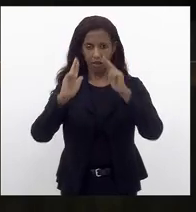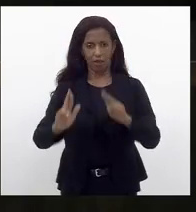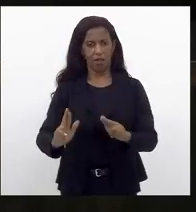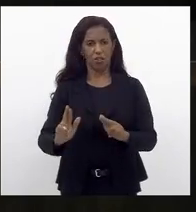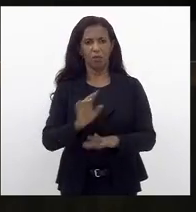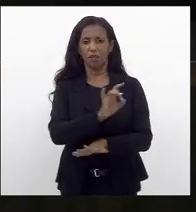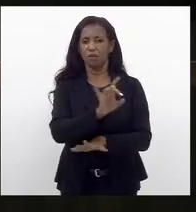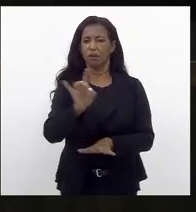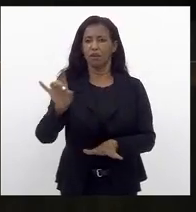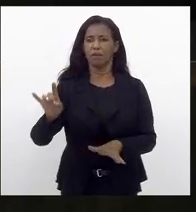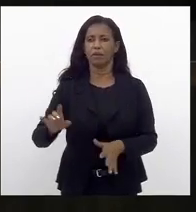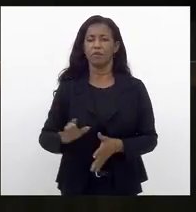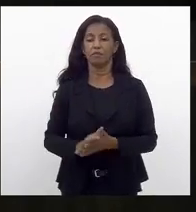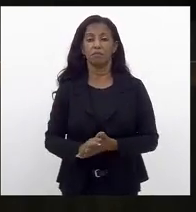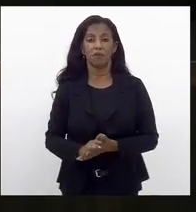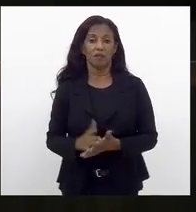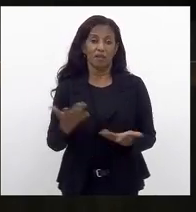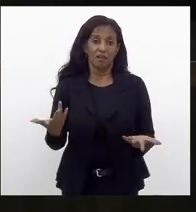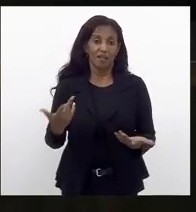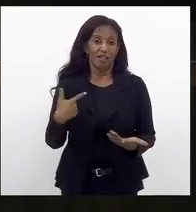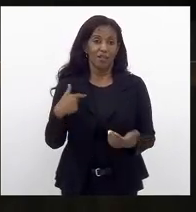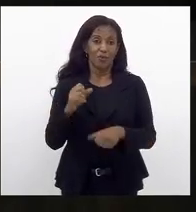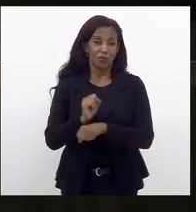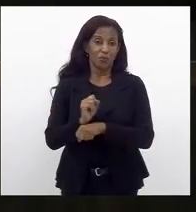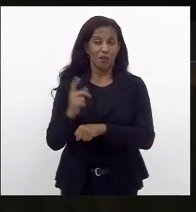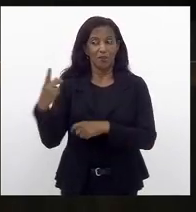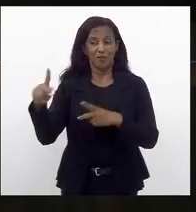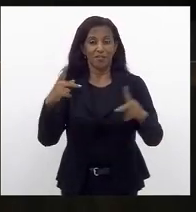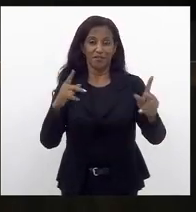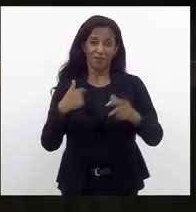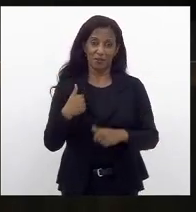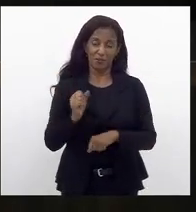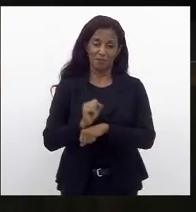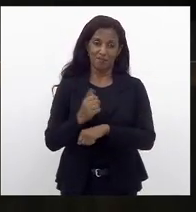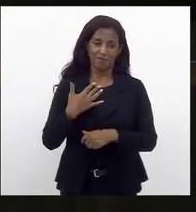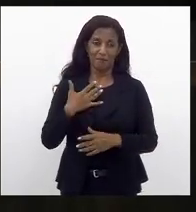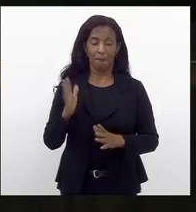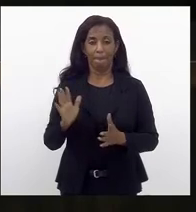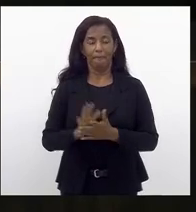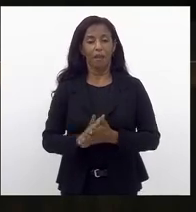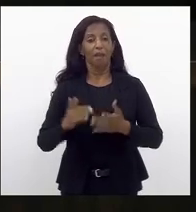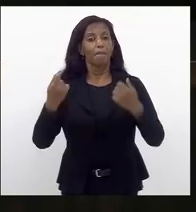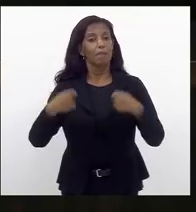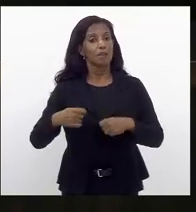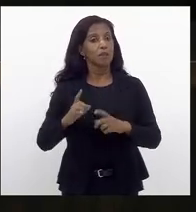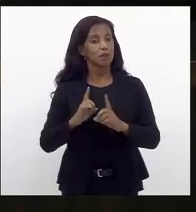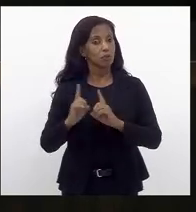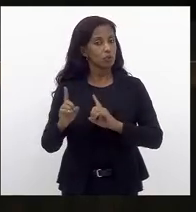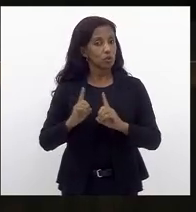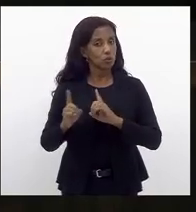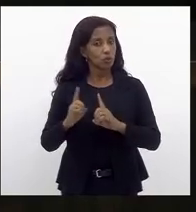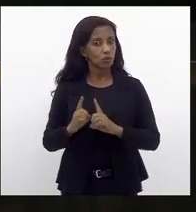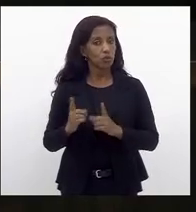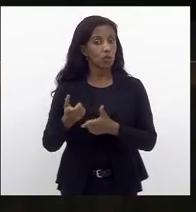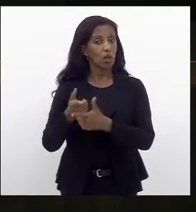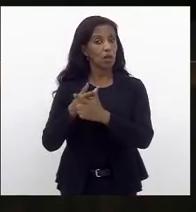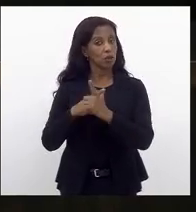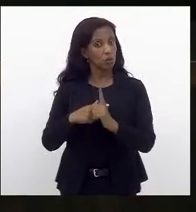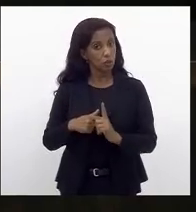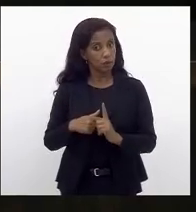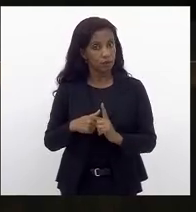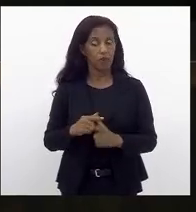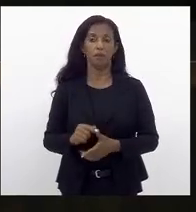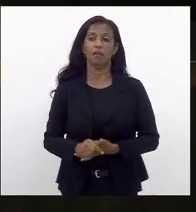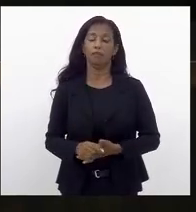a posição de cada um cada um Espero que seja seu eu espero que seja o meu a gente precisa discutir a dívida